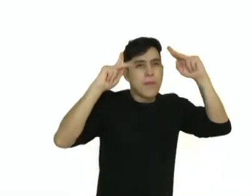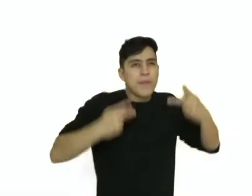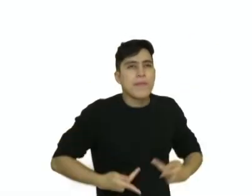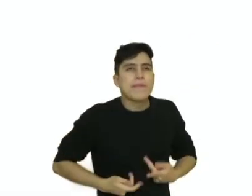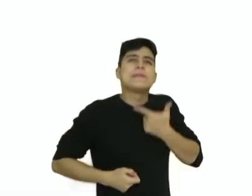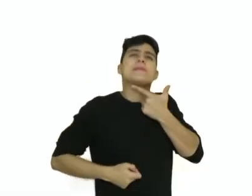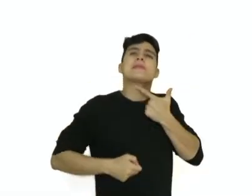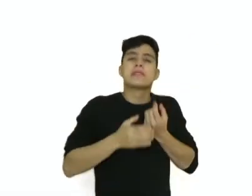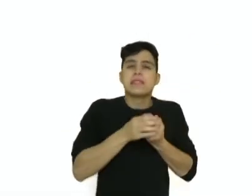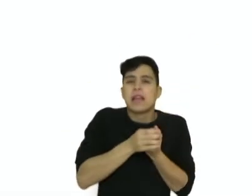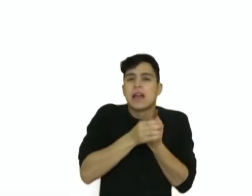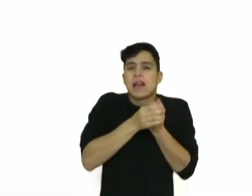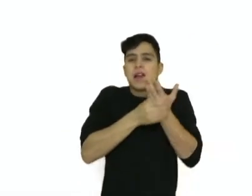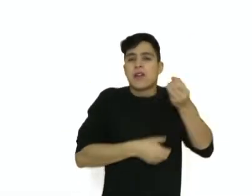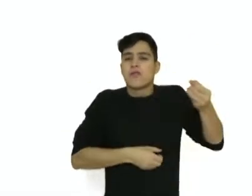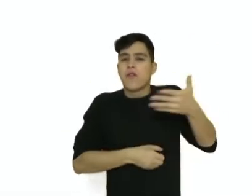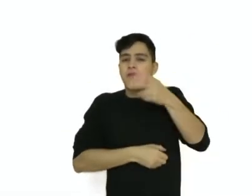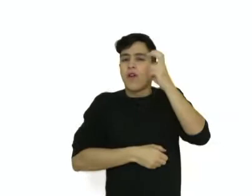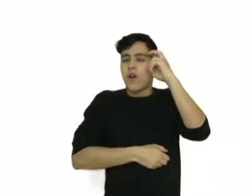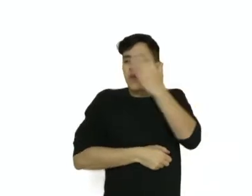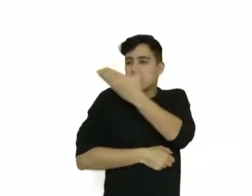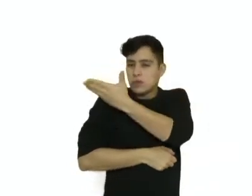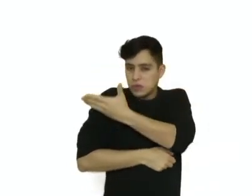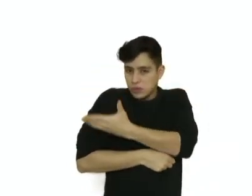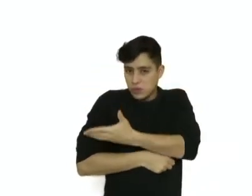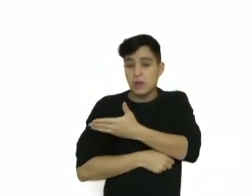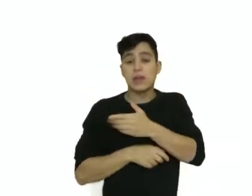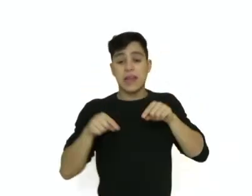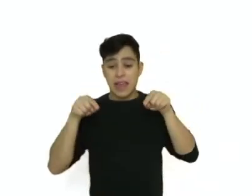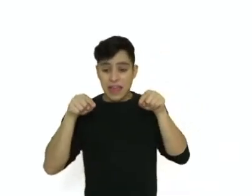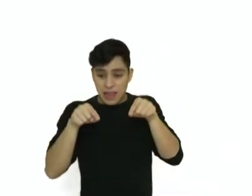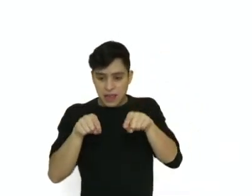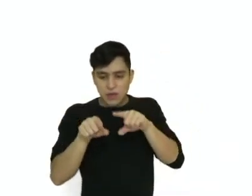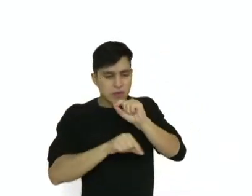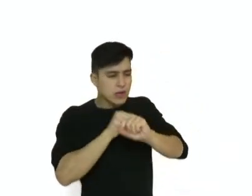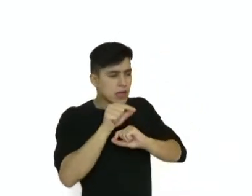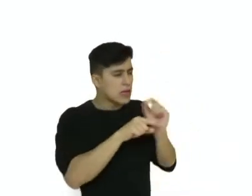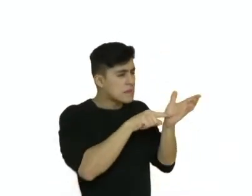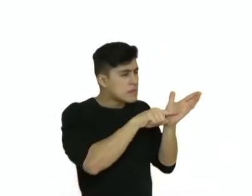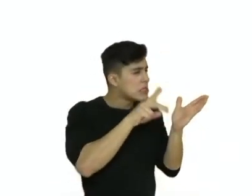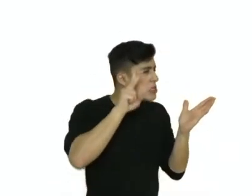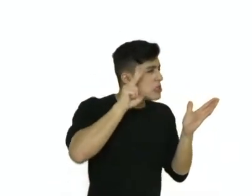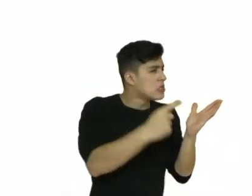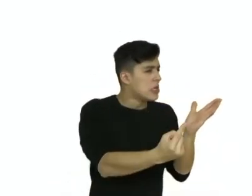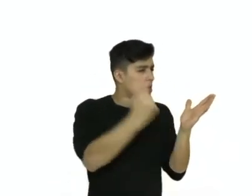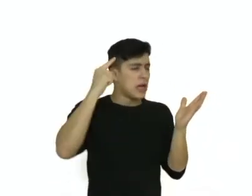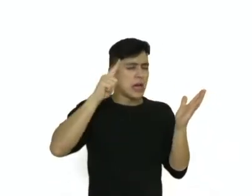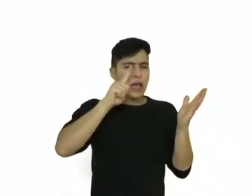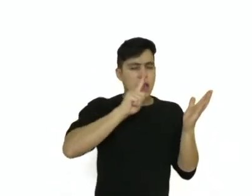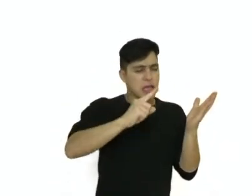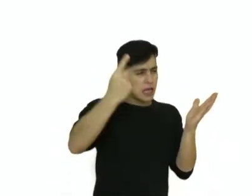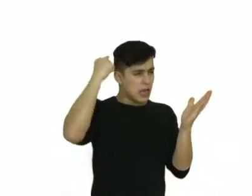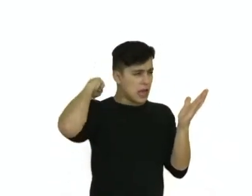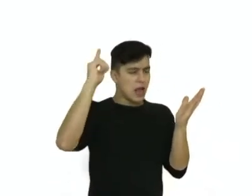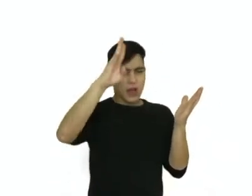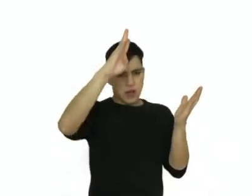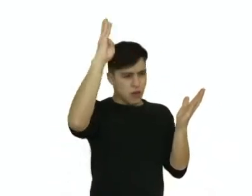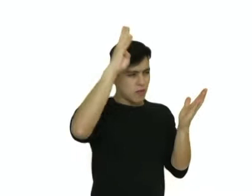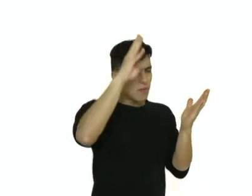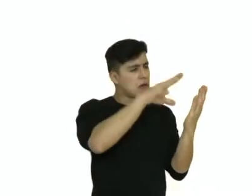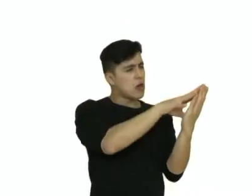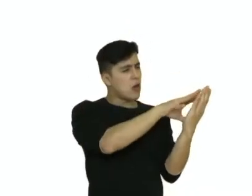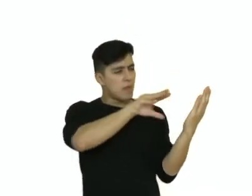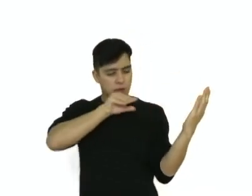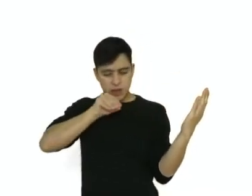cultura? Com base nos ideais da antiguidade, os humanistas valorizavam o indivíduo, a